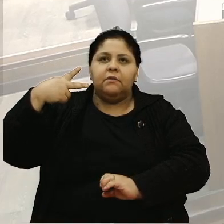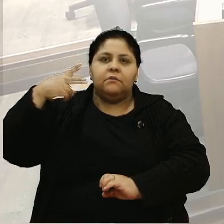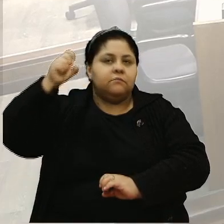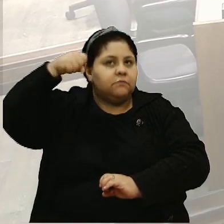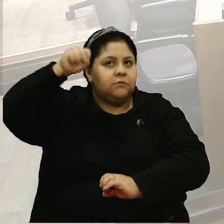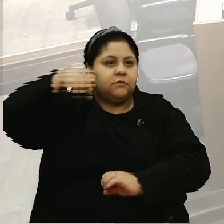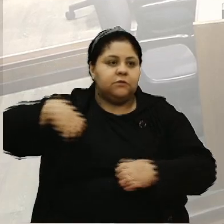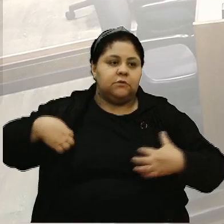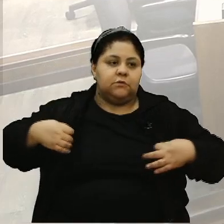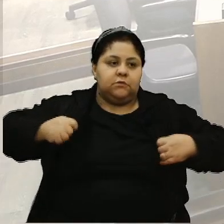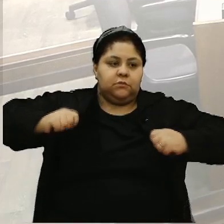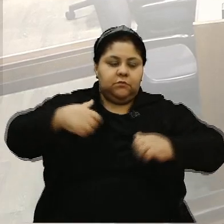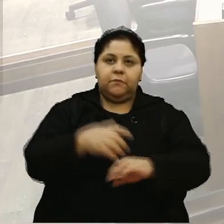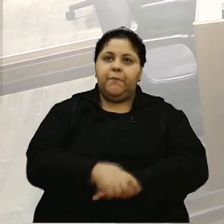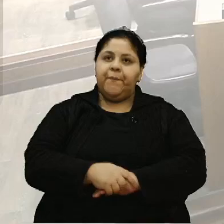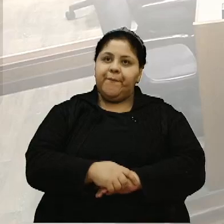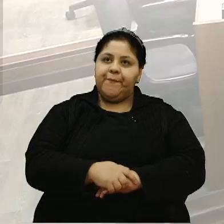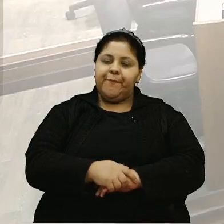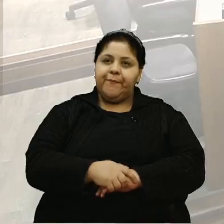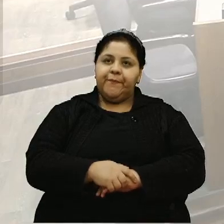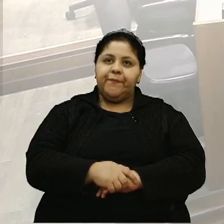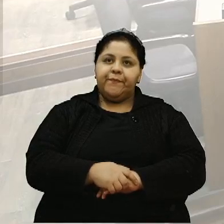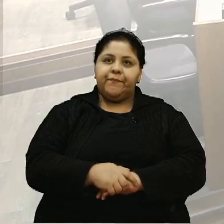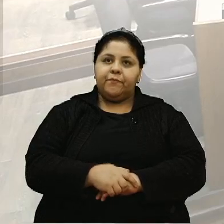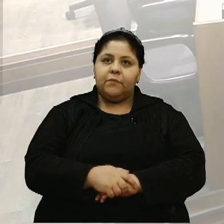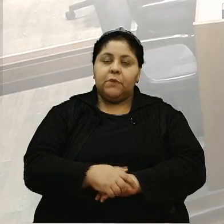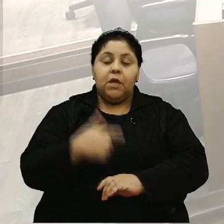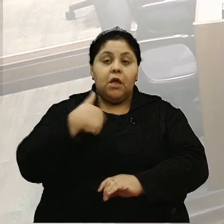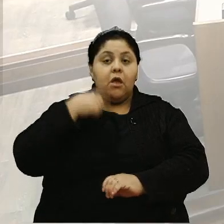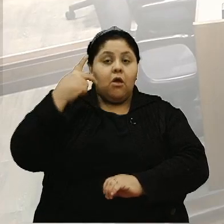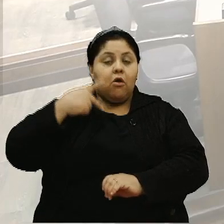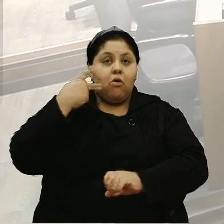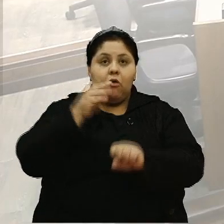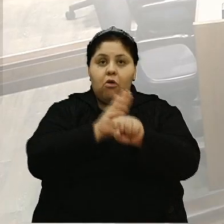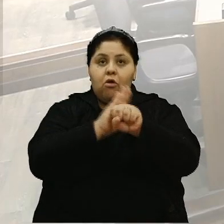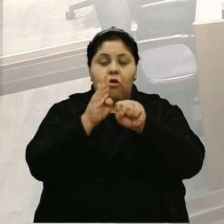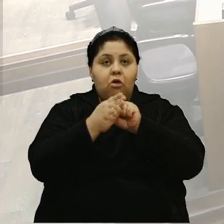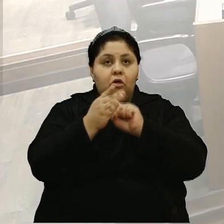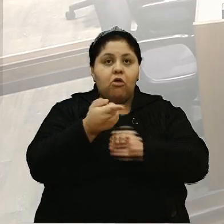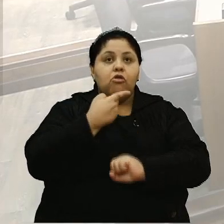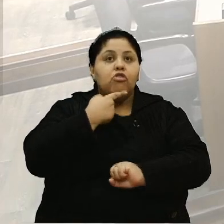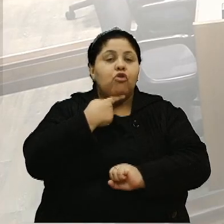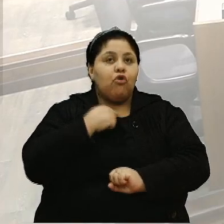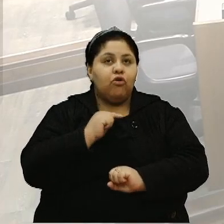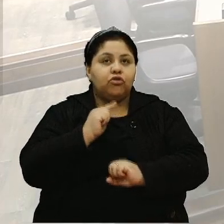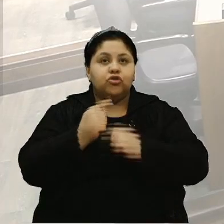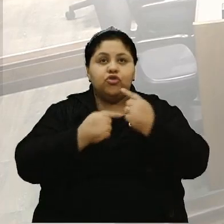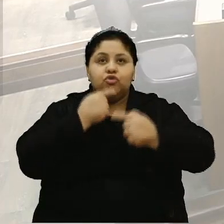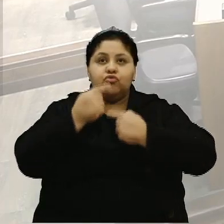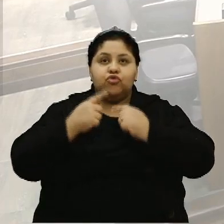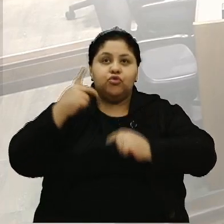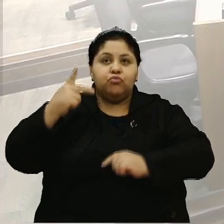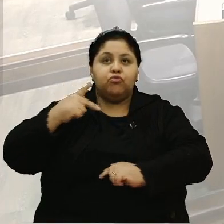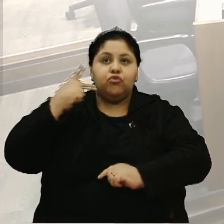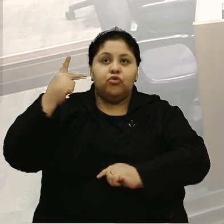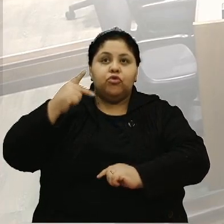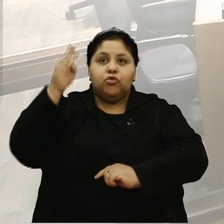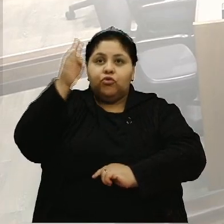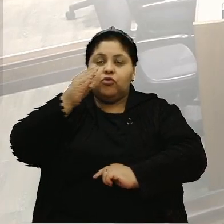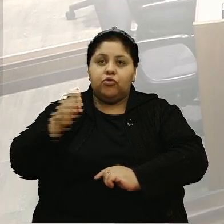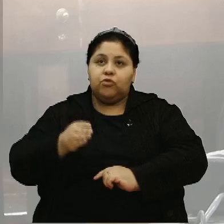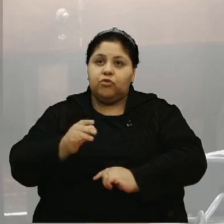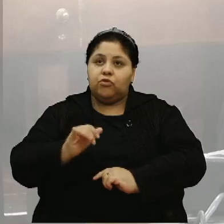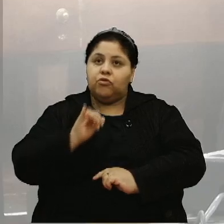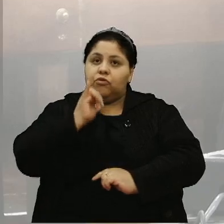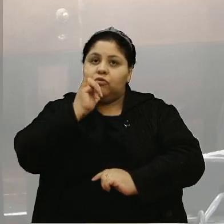Vereador Daniel, eu sou um vereador de bairro e até nem gosto de discutir política federal, mas eu falo a voz do bairro, a